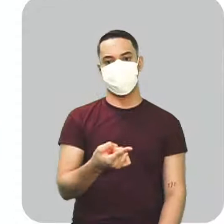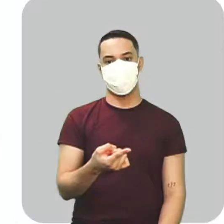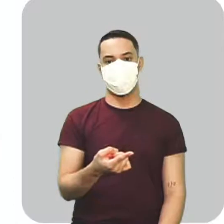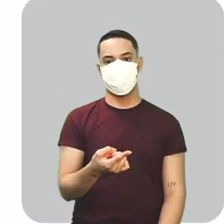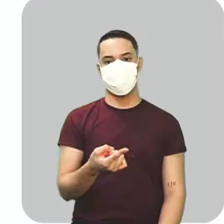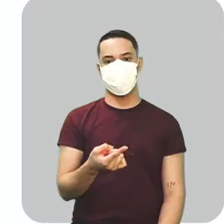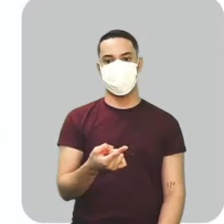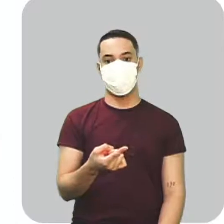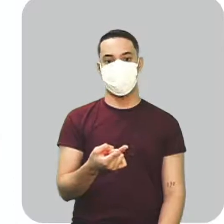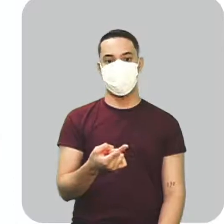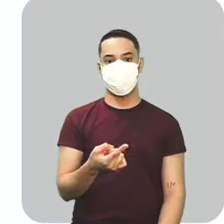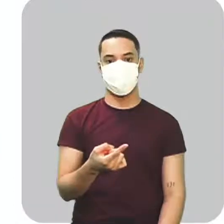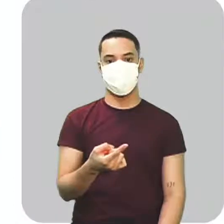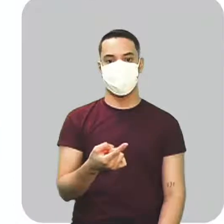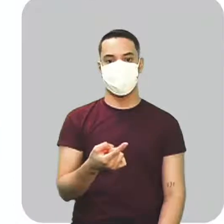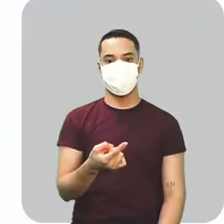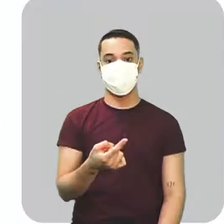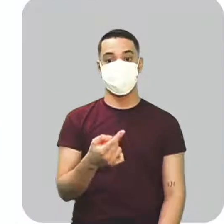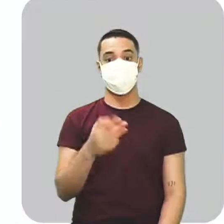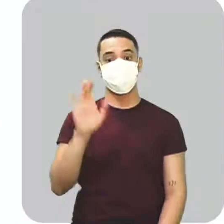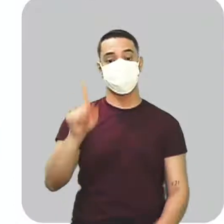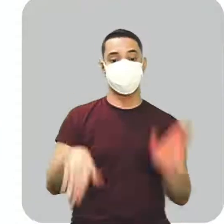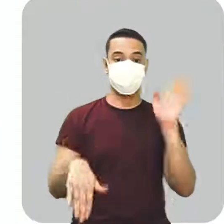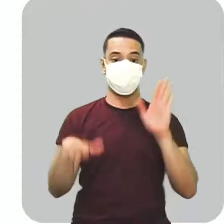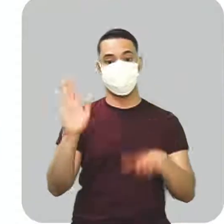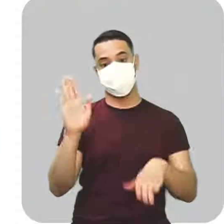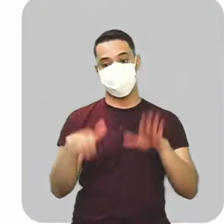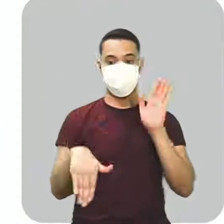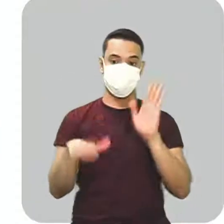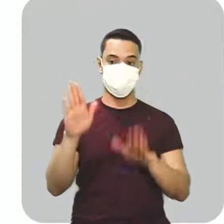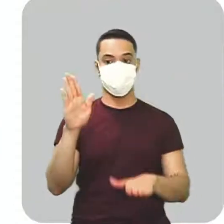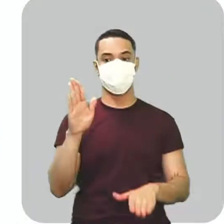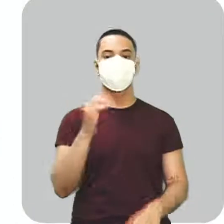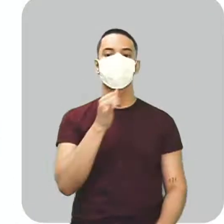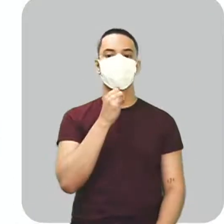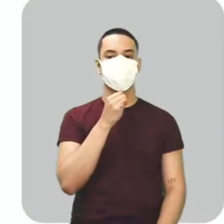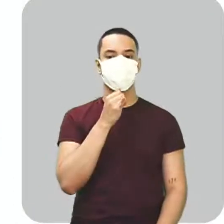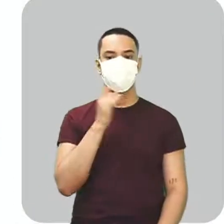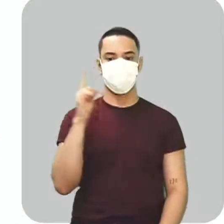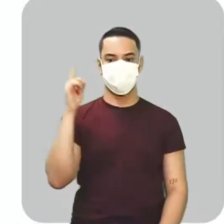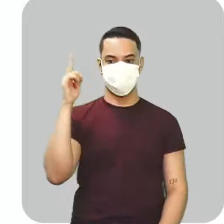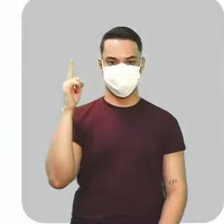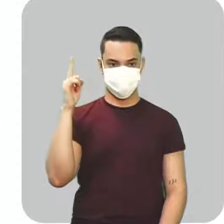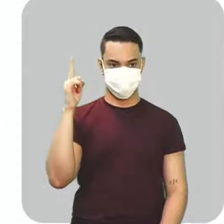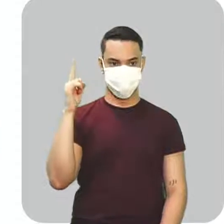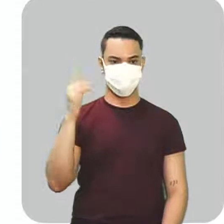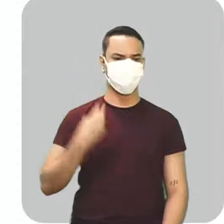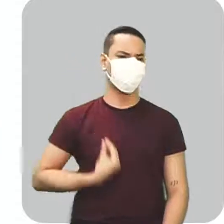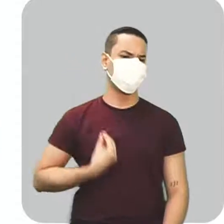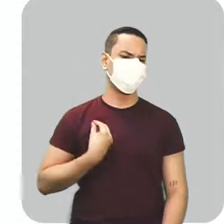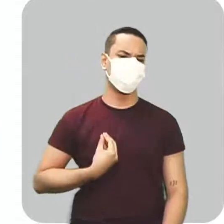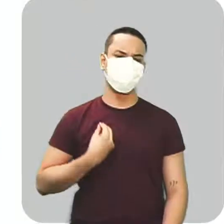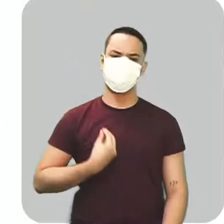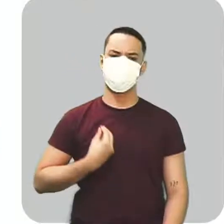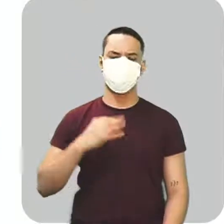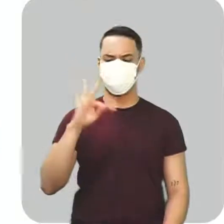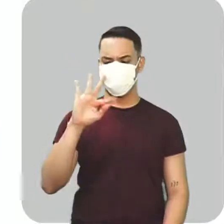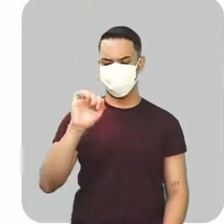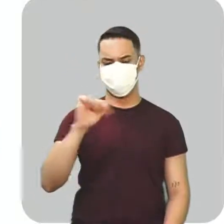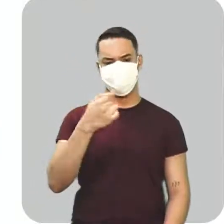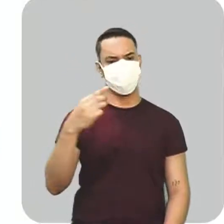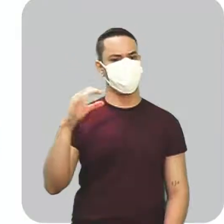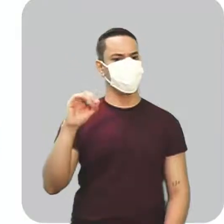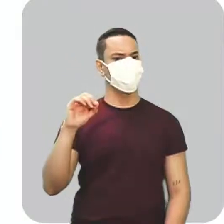né? Facultativa, né? Olha só. Estava tão